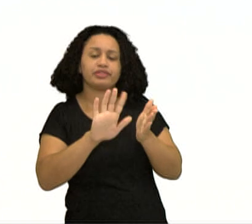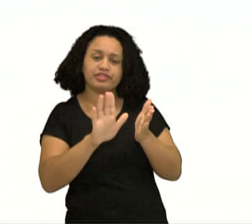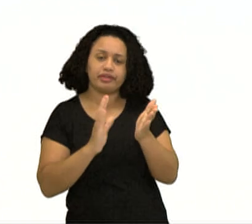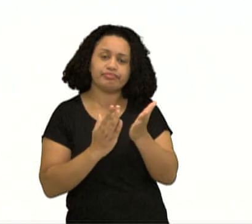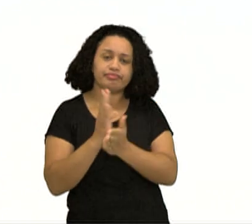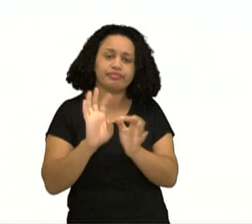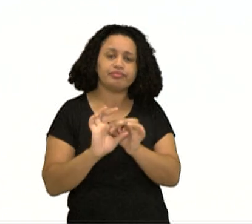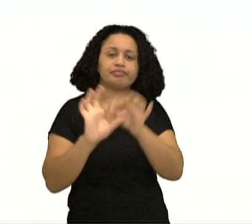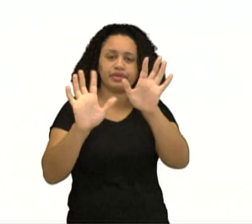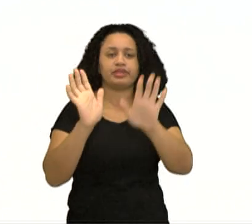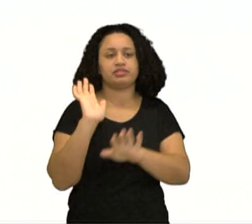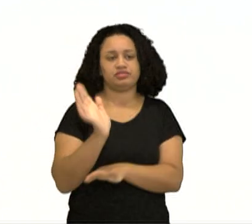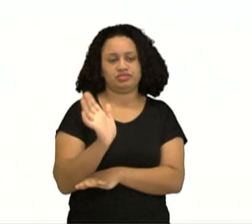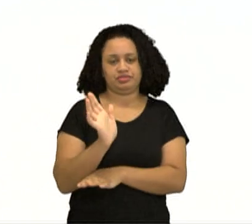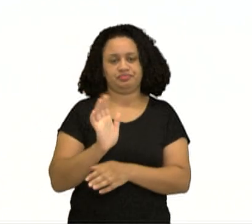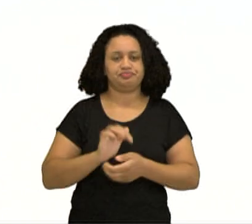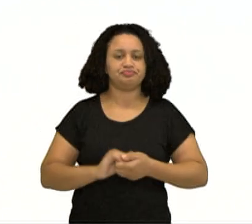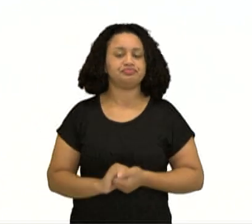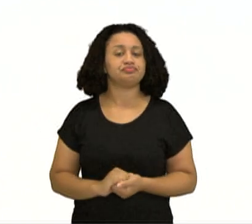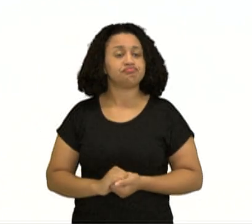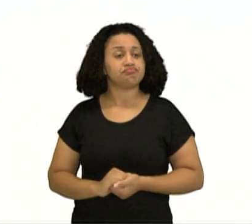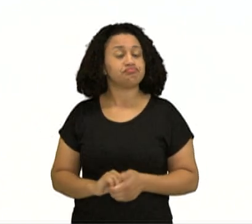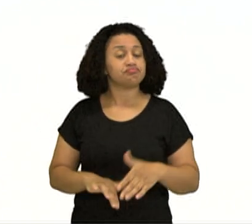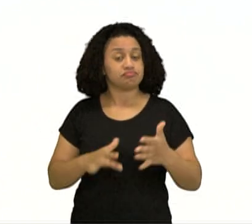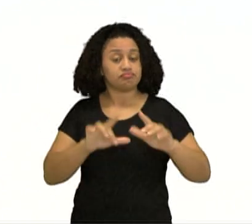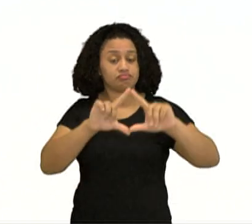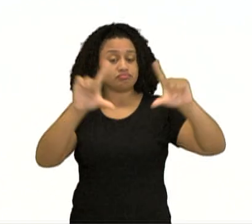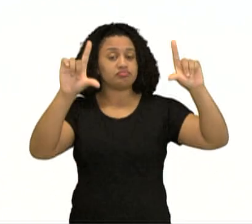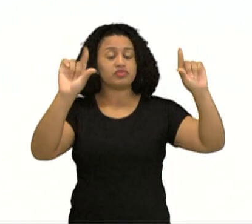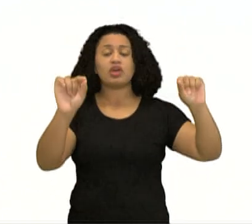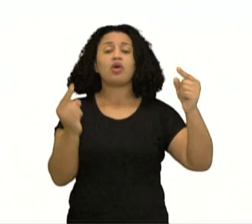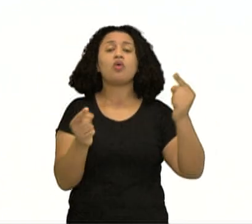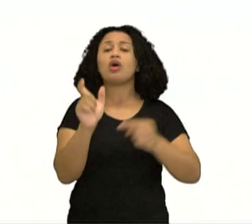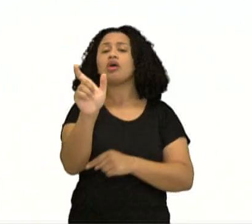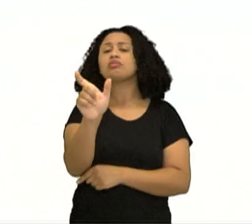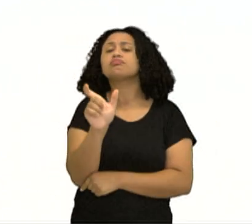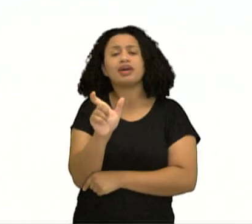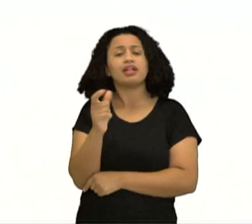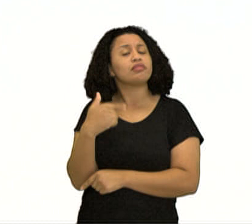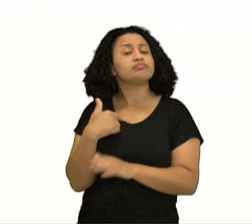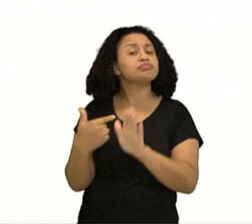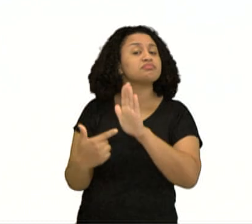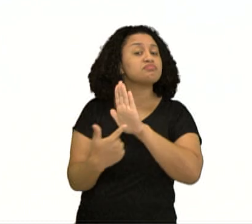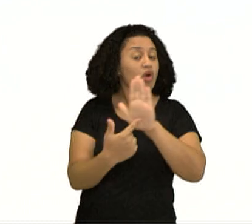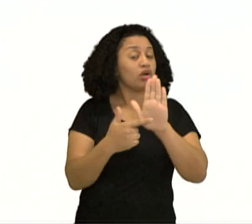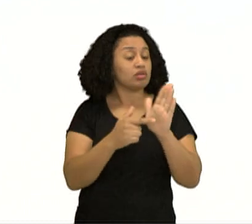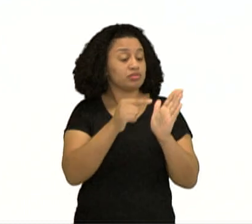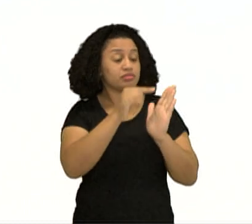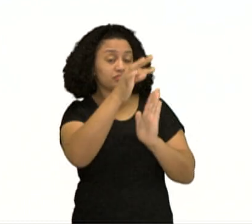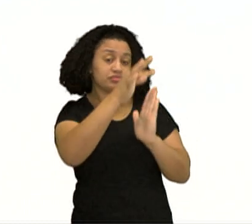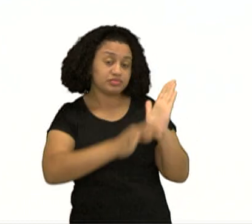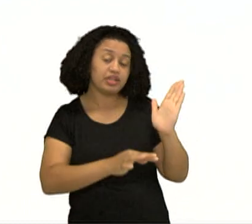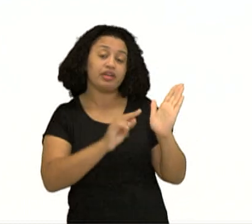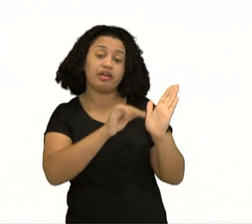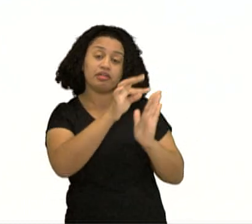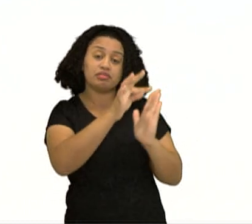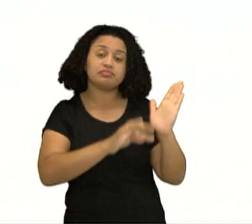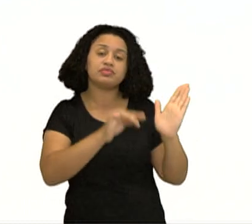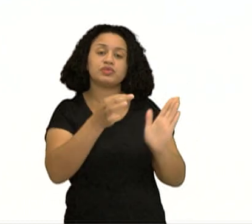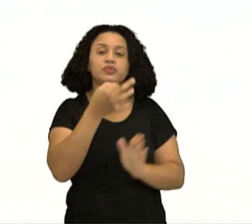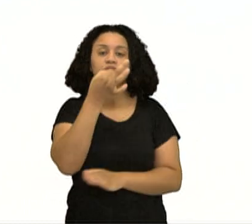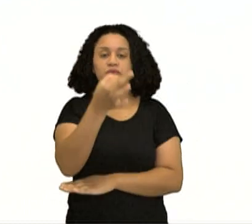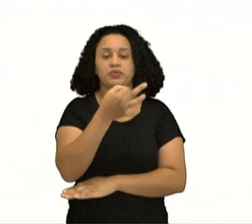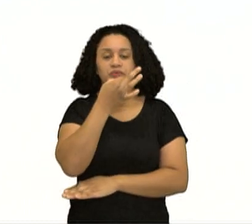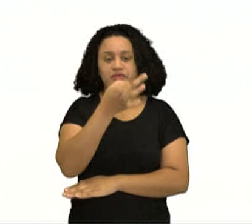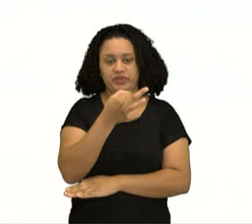já existentes e aprovados. Então, nesse trecho, qual a palavra que indica, que evidencia que o texto é